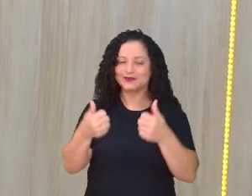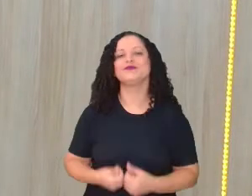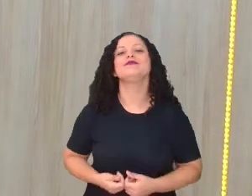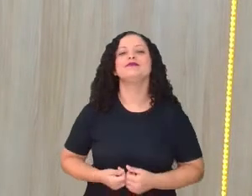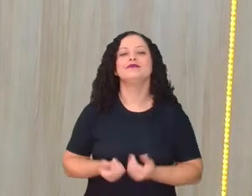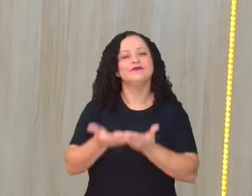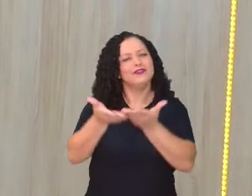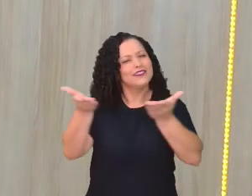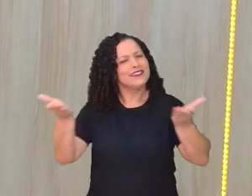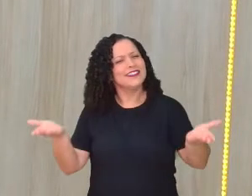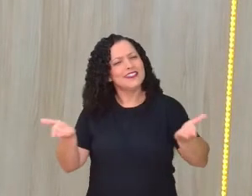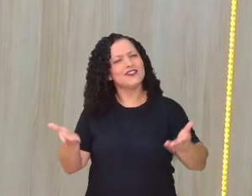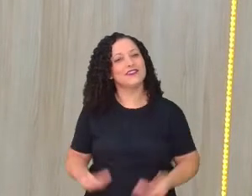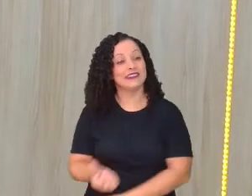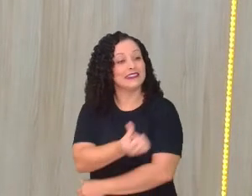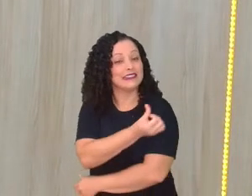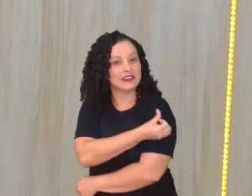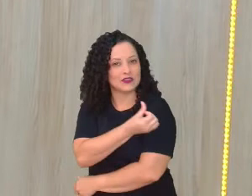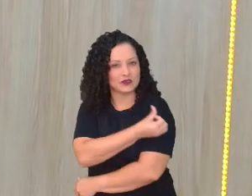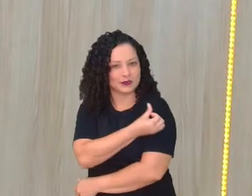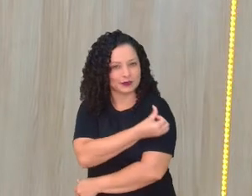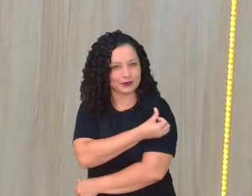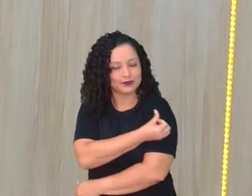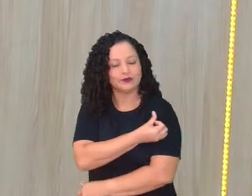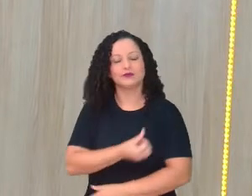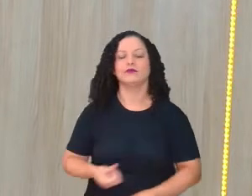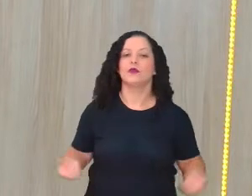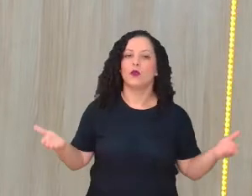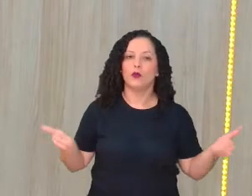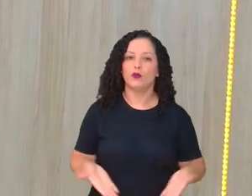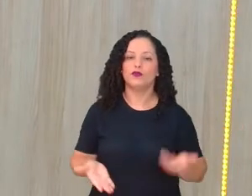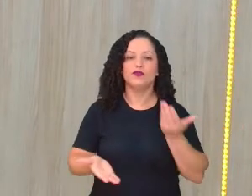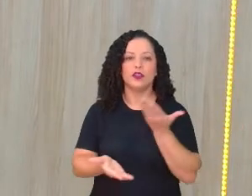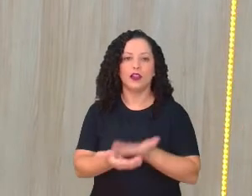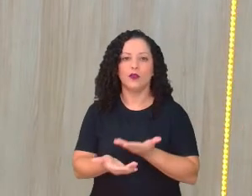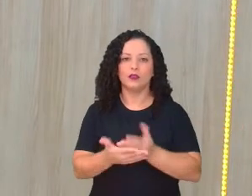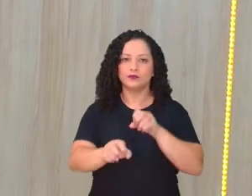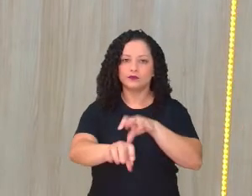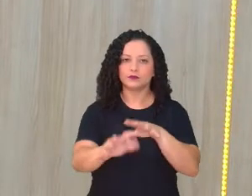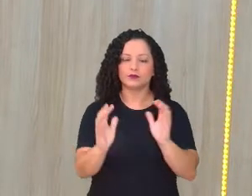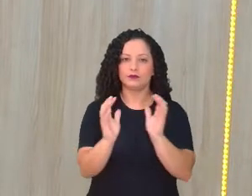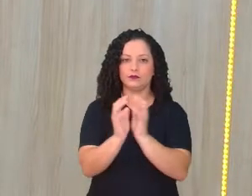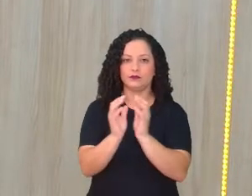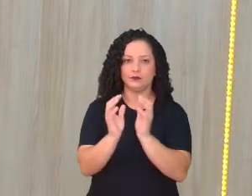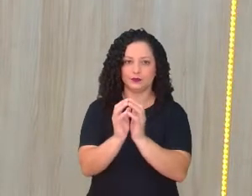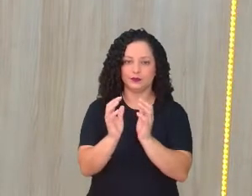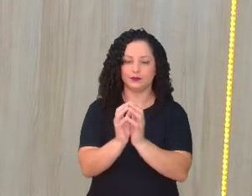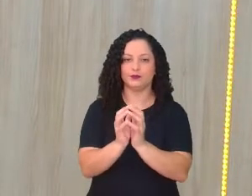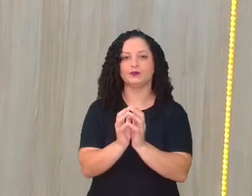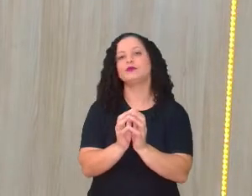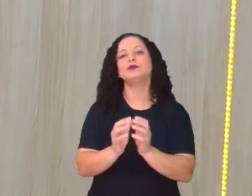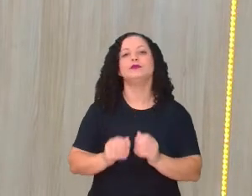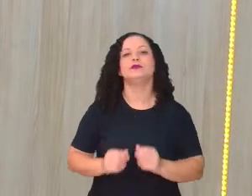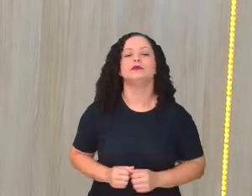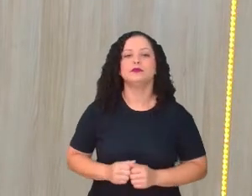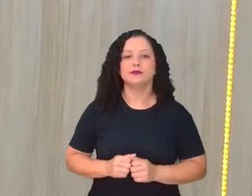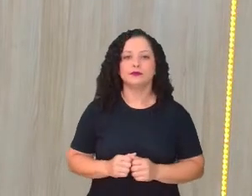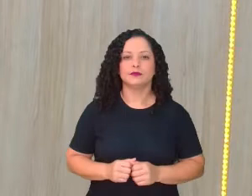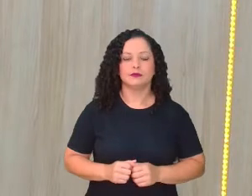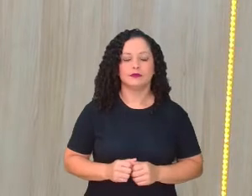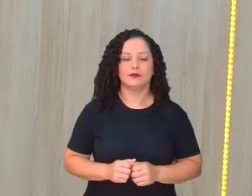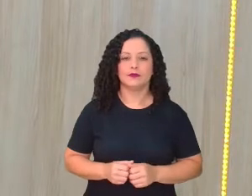turminha maravilhosa aí do sexto ano. A gente vai para mais uma aula do Educa Recife, exatamente, né?